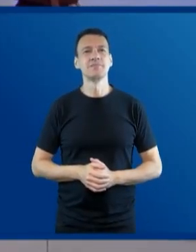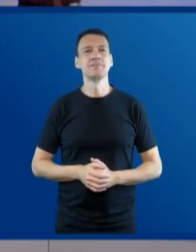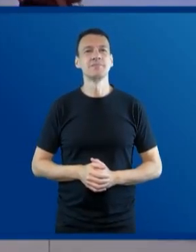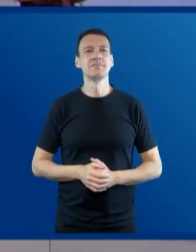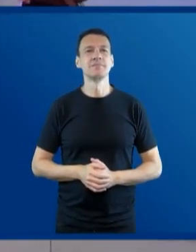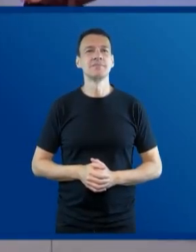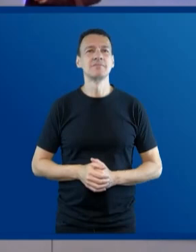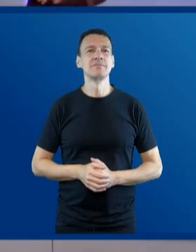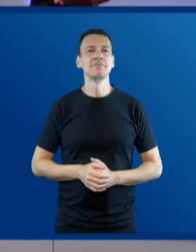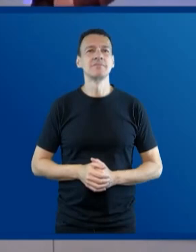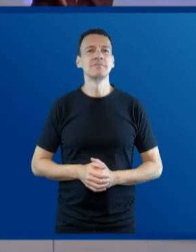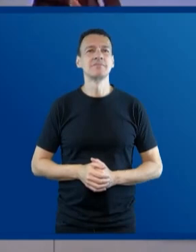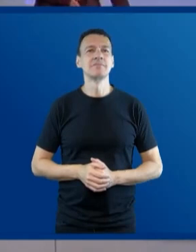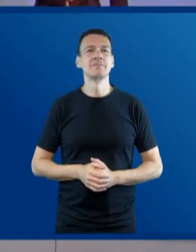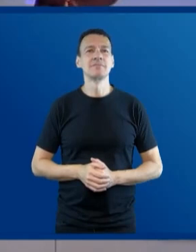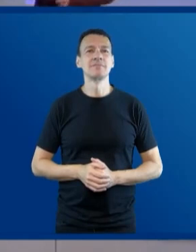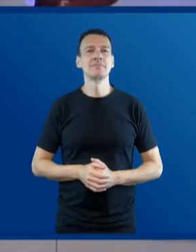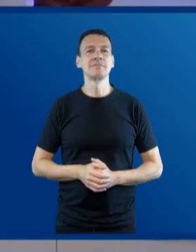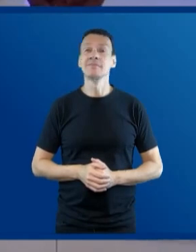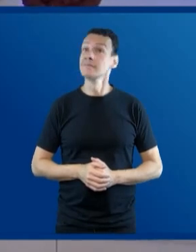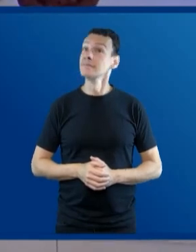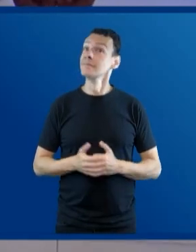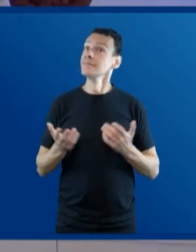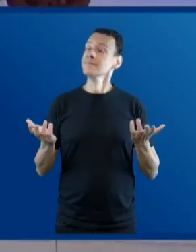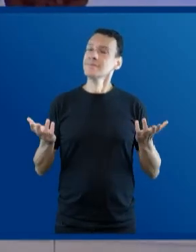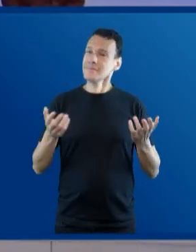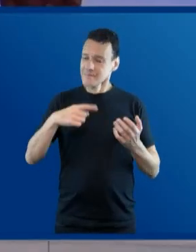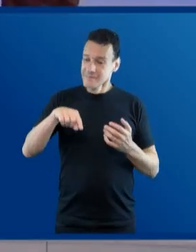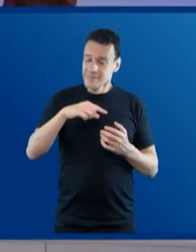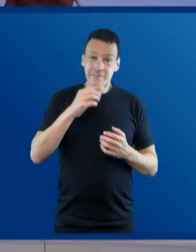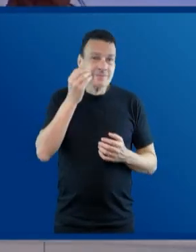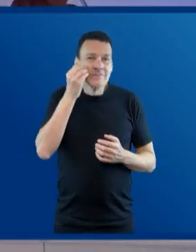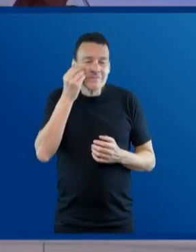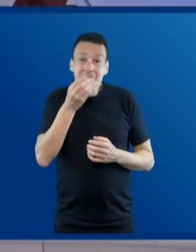A turma está tentando nota boa, batendo palma para você. É.